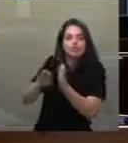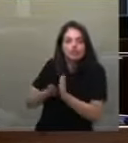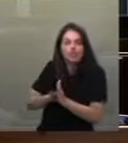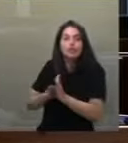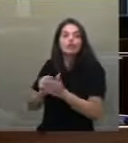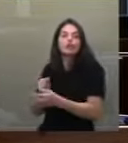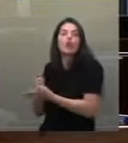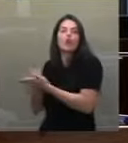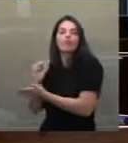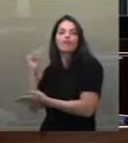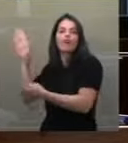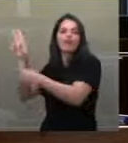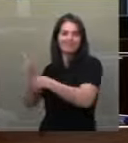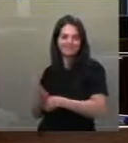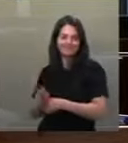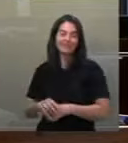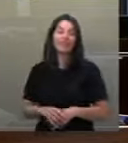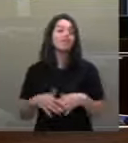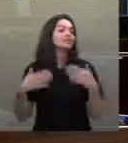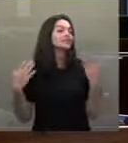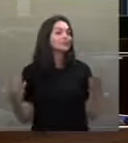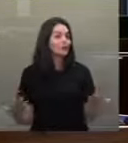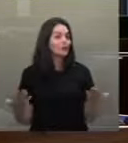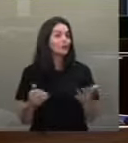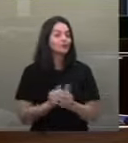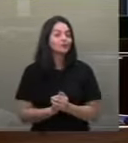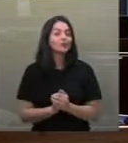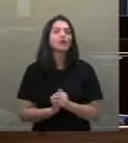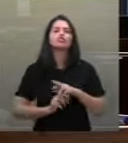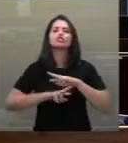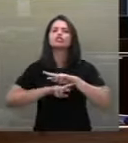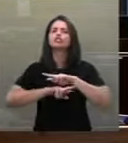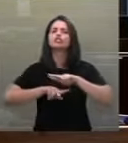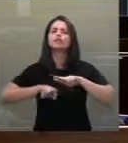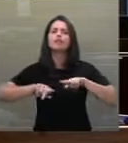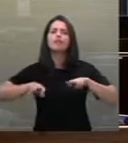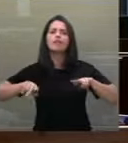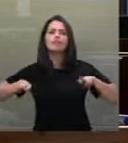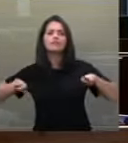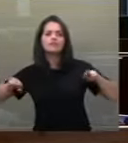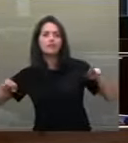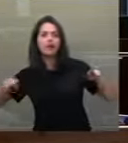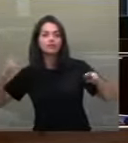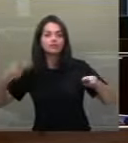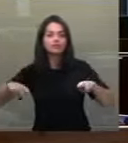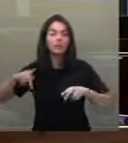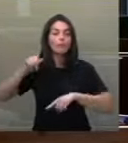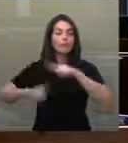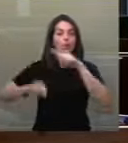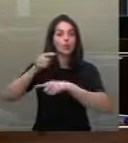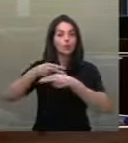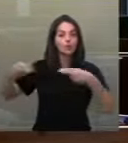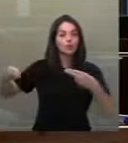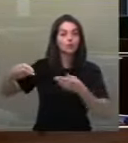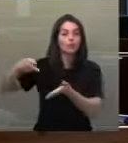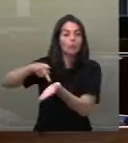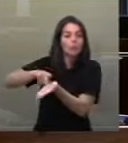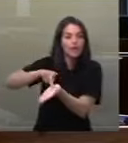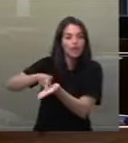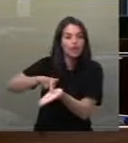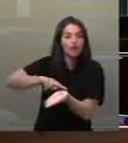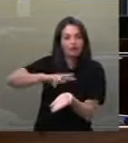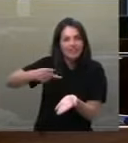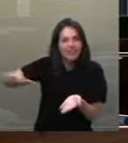estrangeira. Portanto, em relação à diversidade dos agentes originadores de produtos derivados de petróleo e outros combustíveis consumidos